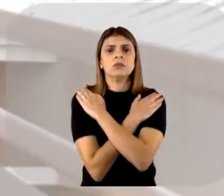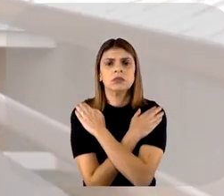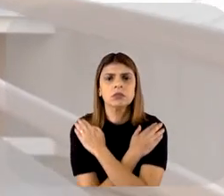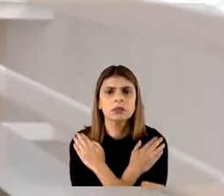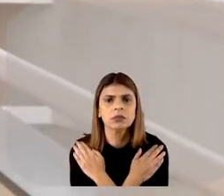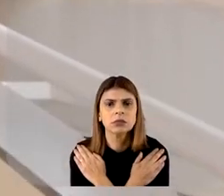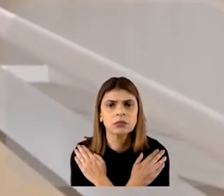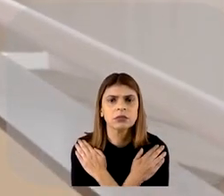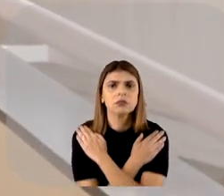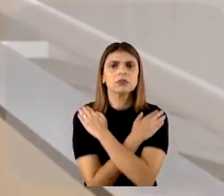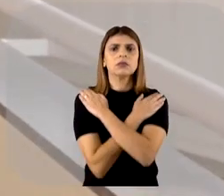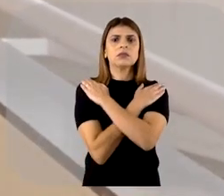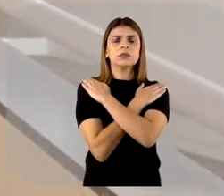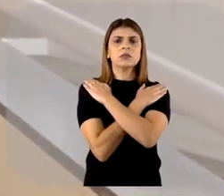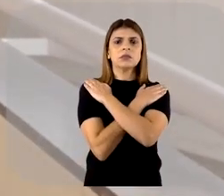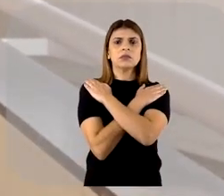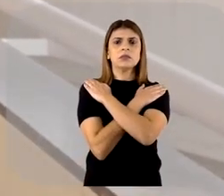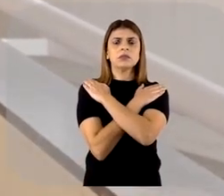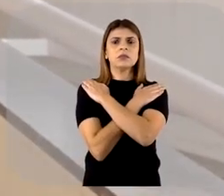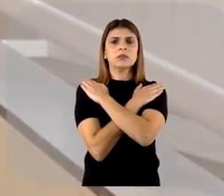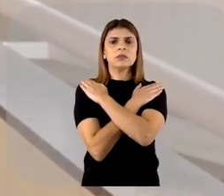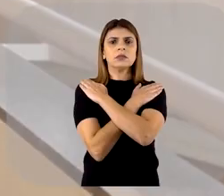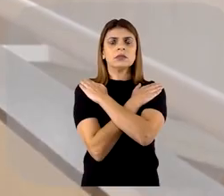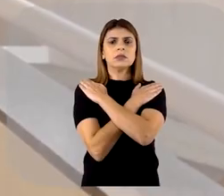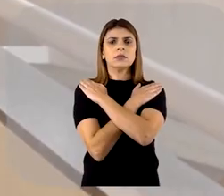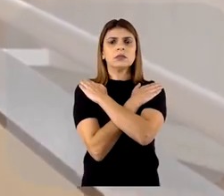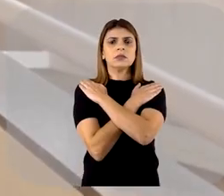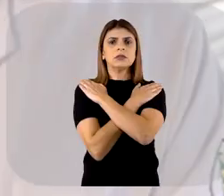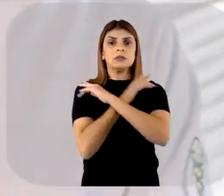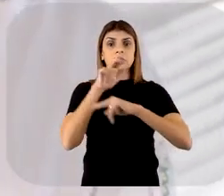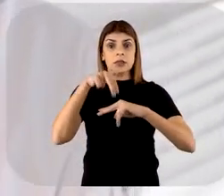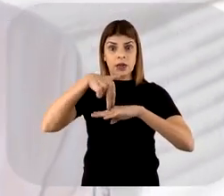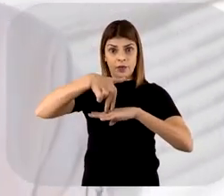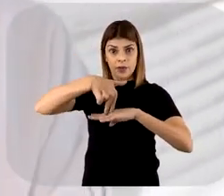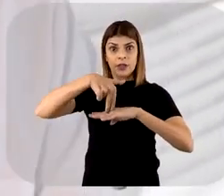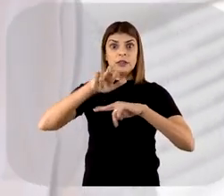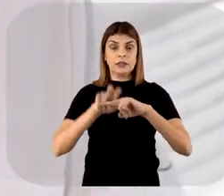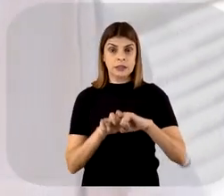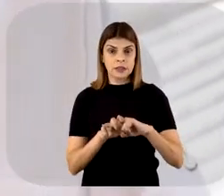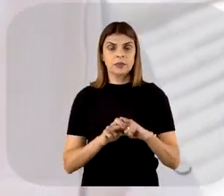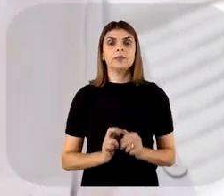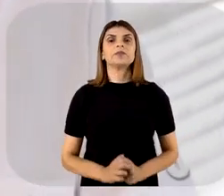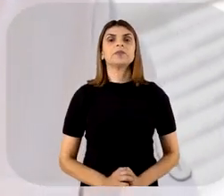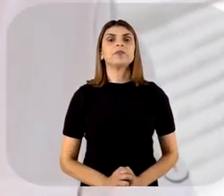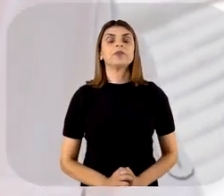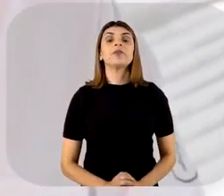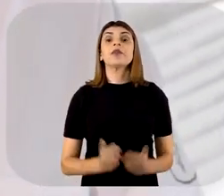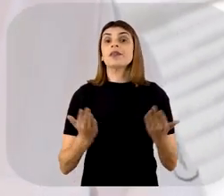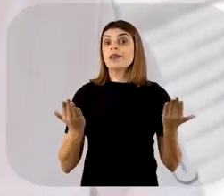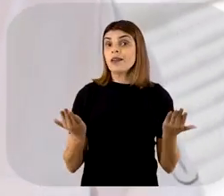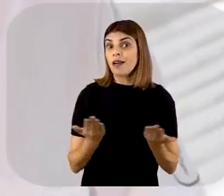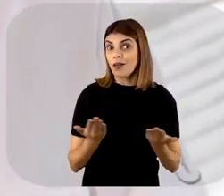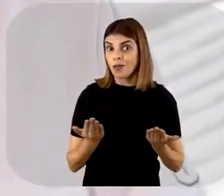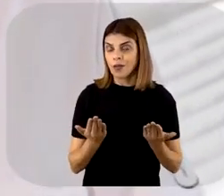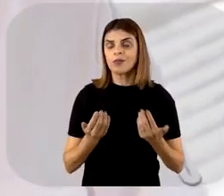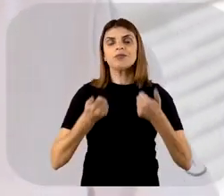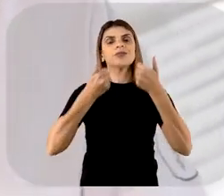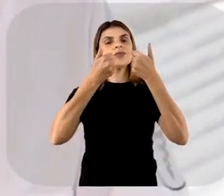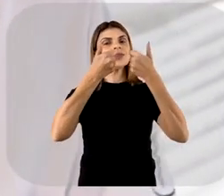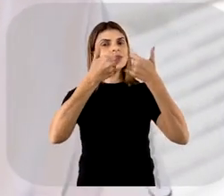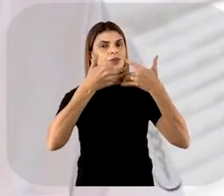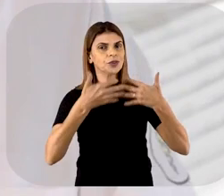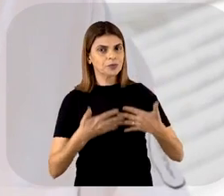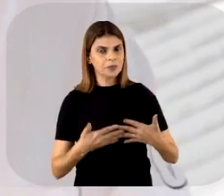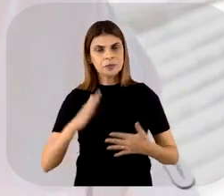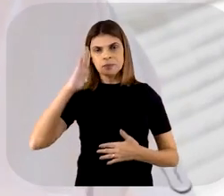o movimento de subida e descida, de levantar e sentar. Bom, então agora falando de movimentos